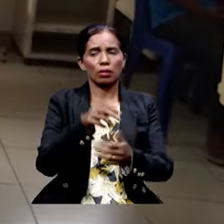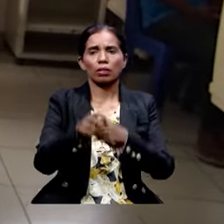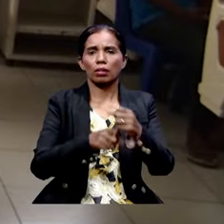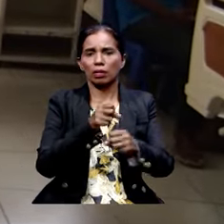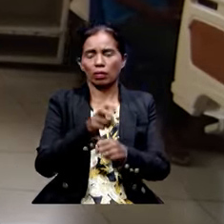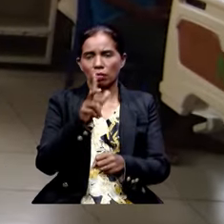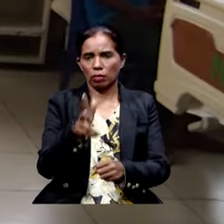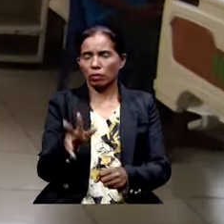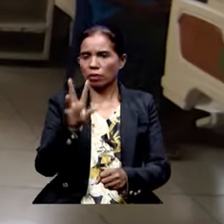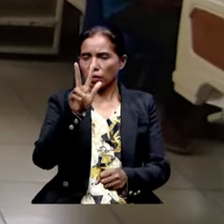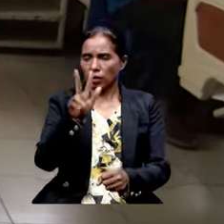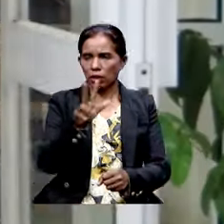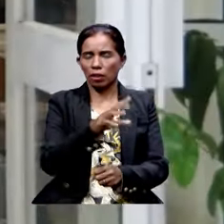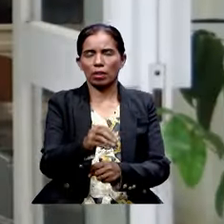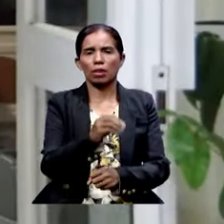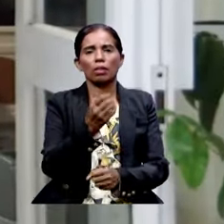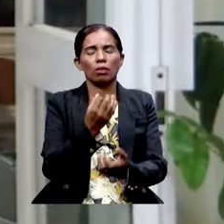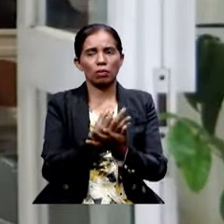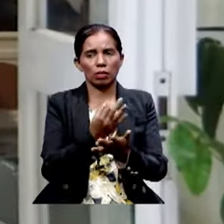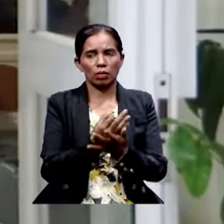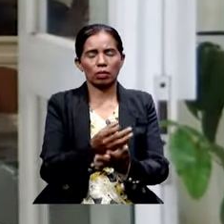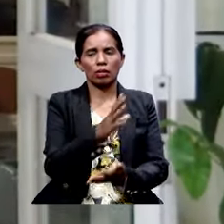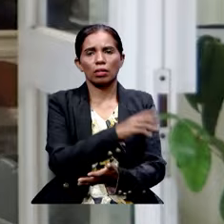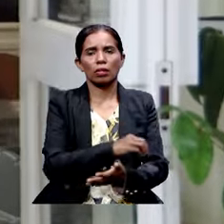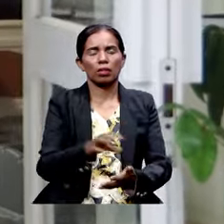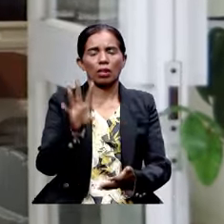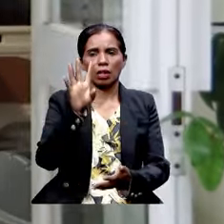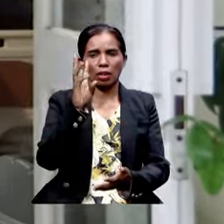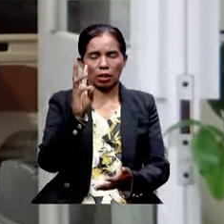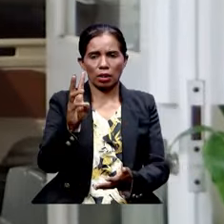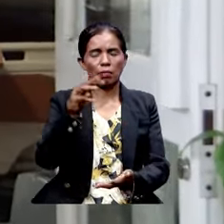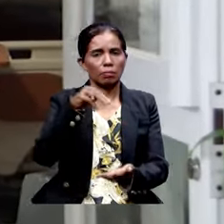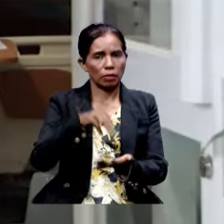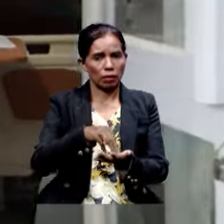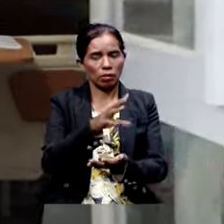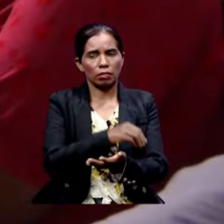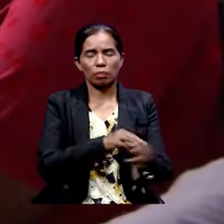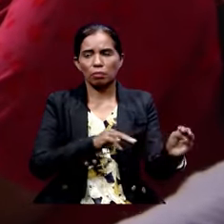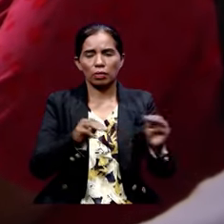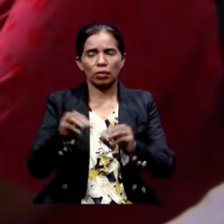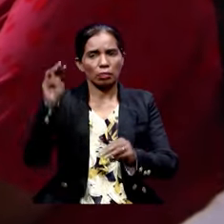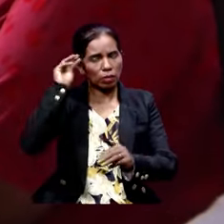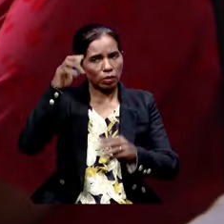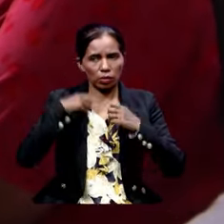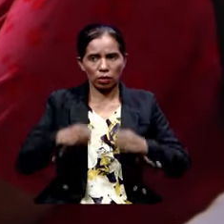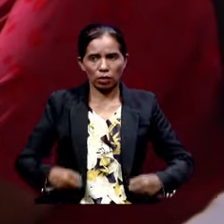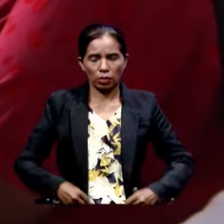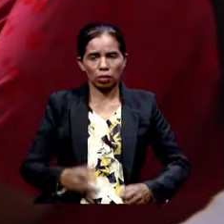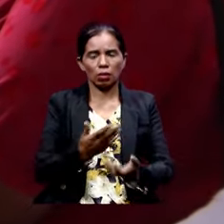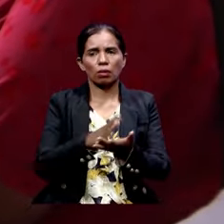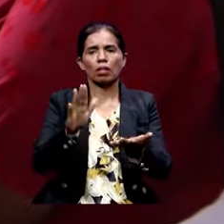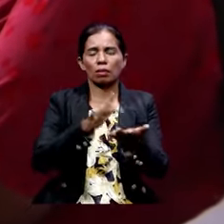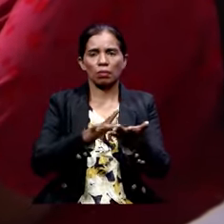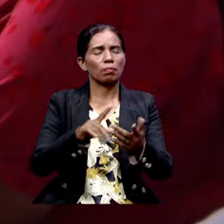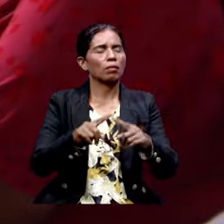Ronulo Rassentolo, o montante dólar americano tocou nem, alocado para o Ministério Saúde, onde compra em Moro,